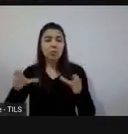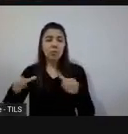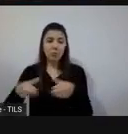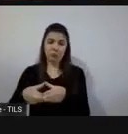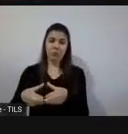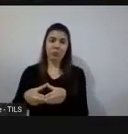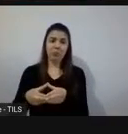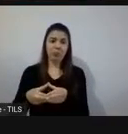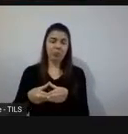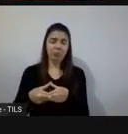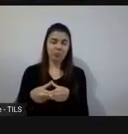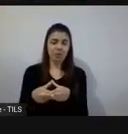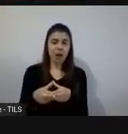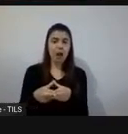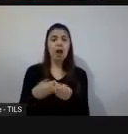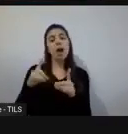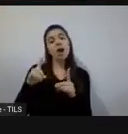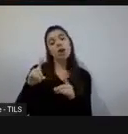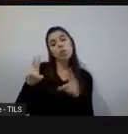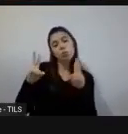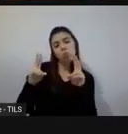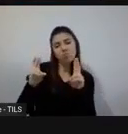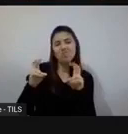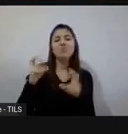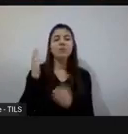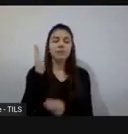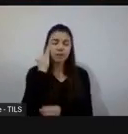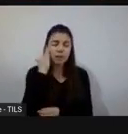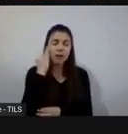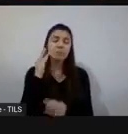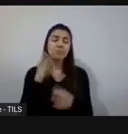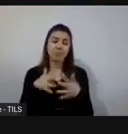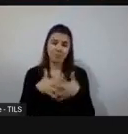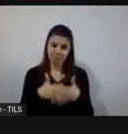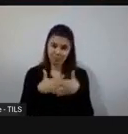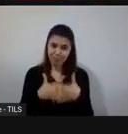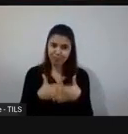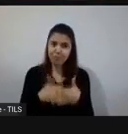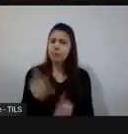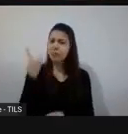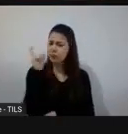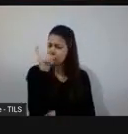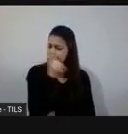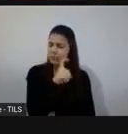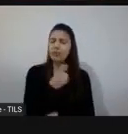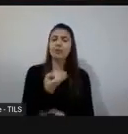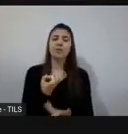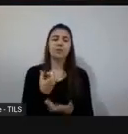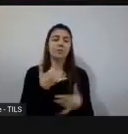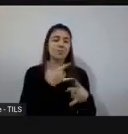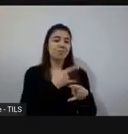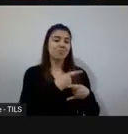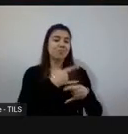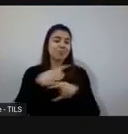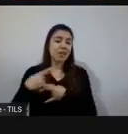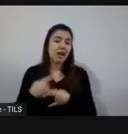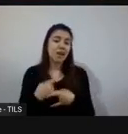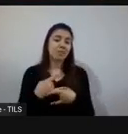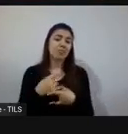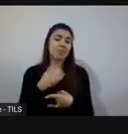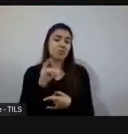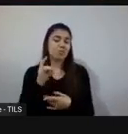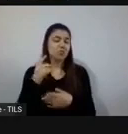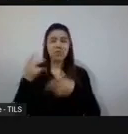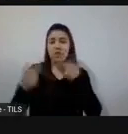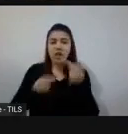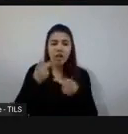tema complexo, e que não cabe... A gente, numa live, não consegue dar conta de todo ele, mas a gente pode tratar de